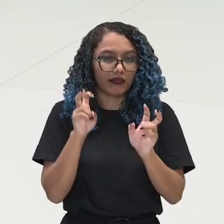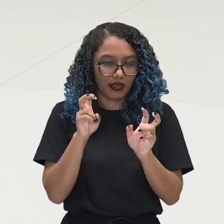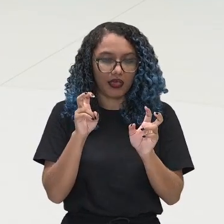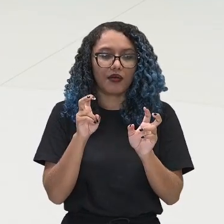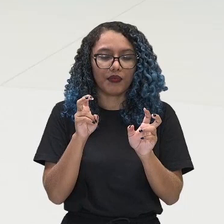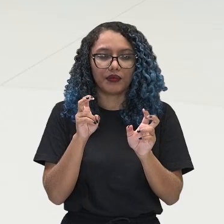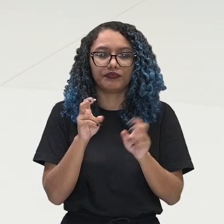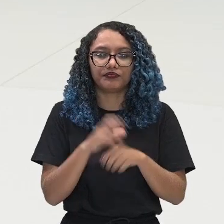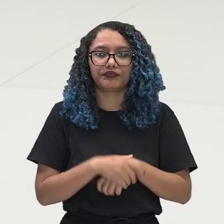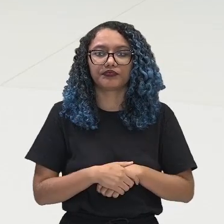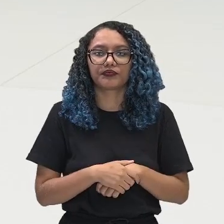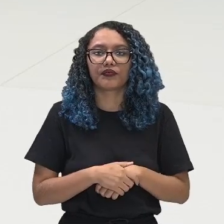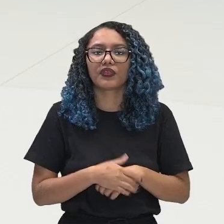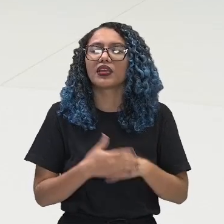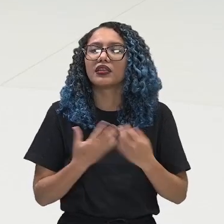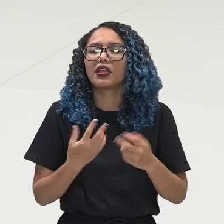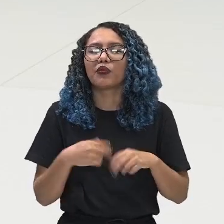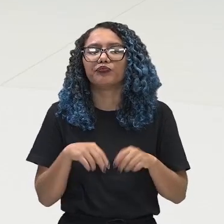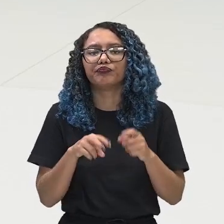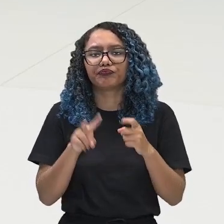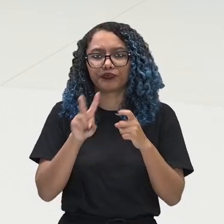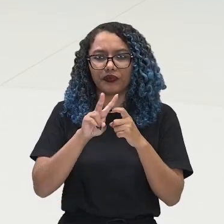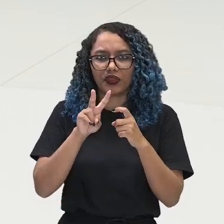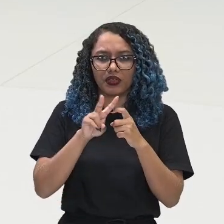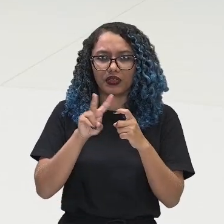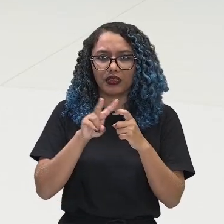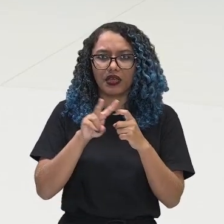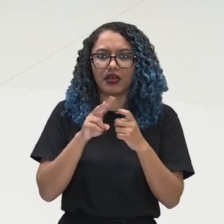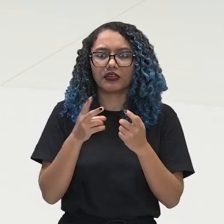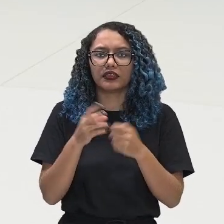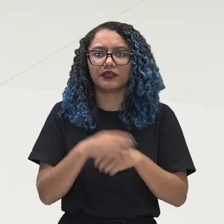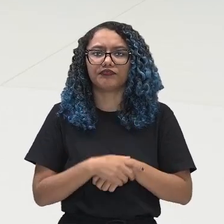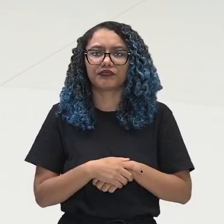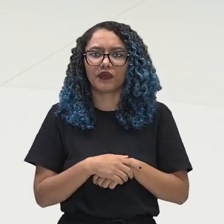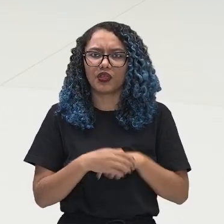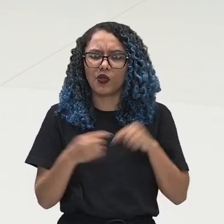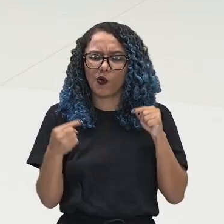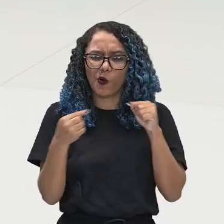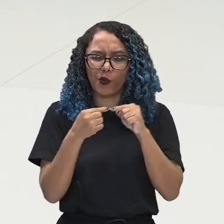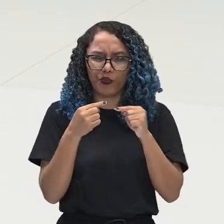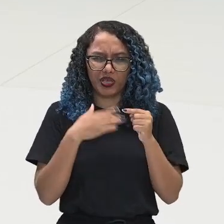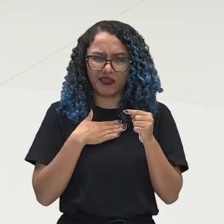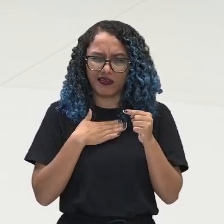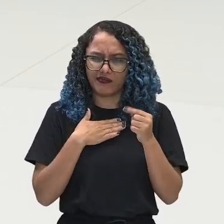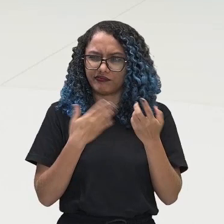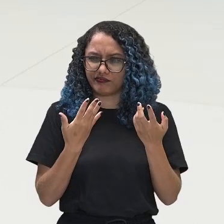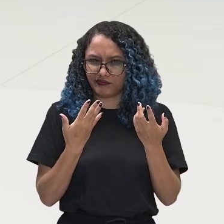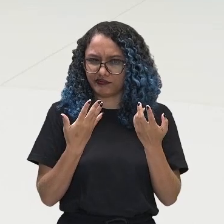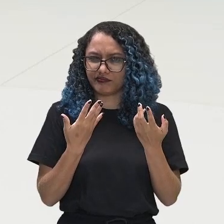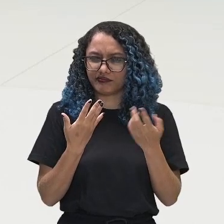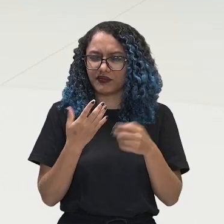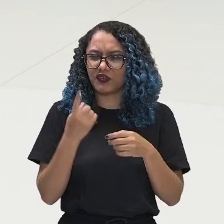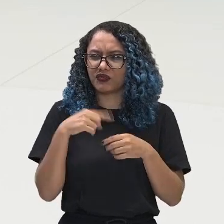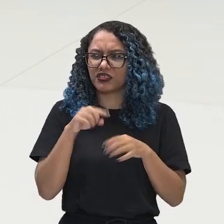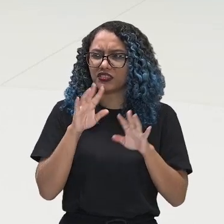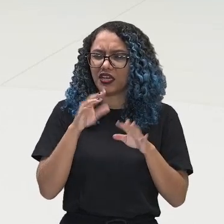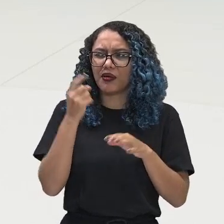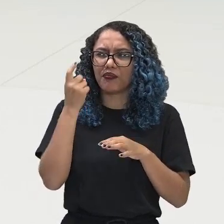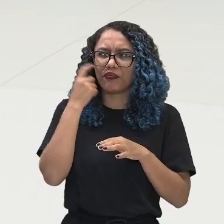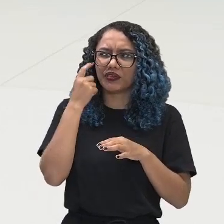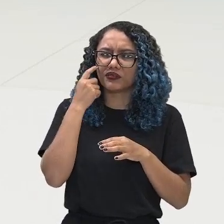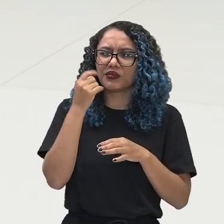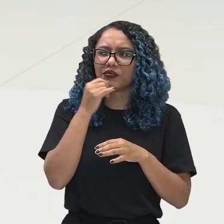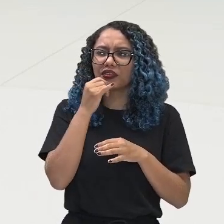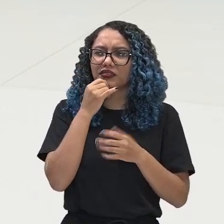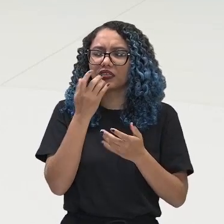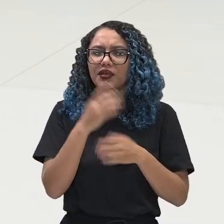do texto, diz assim: medicina veterinária é para mim? Será que você já se pegou pensando, nossa,